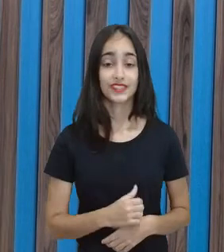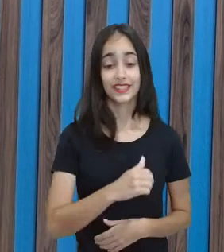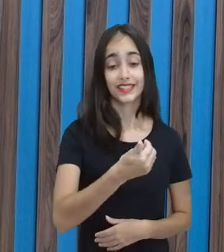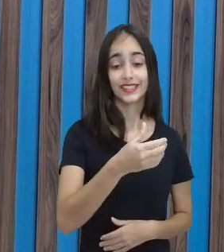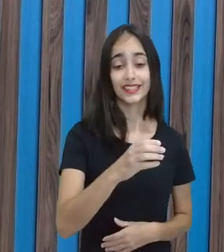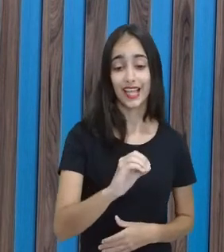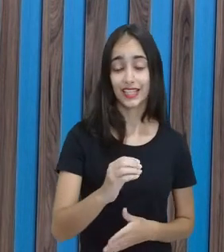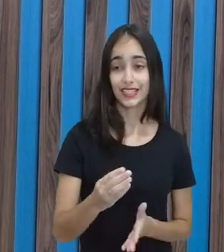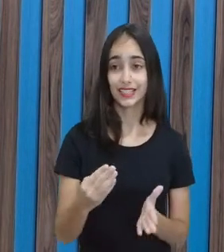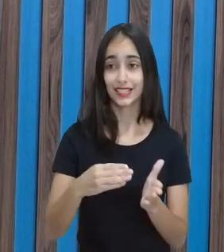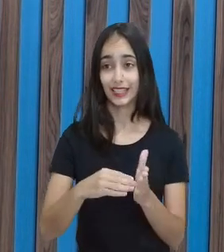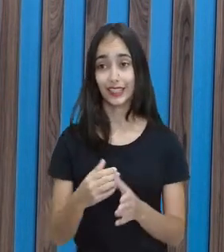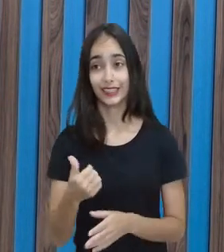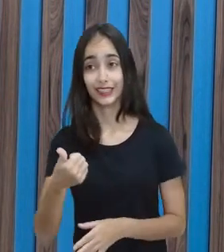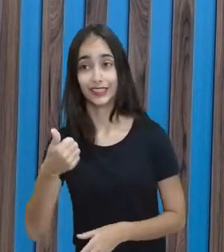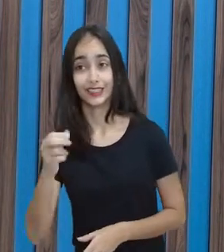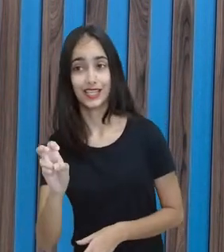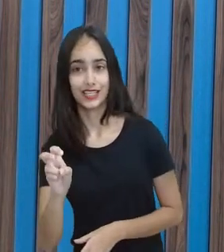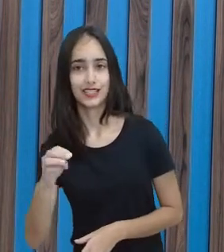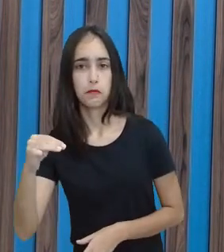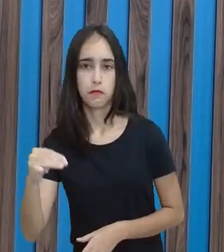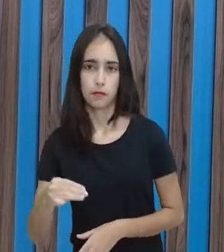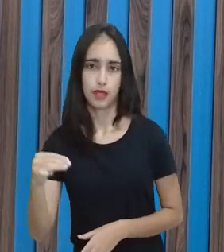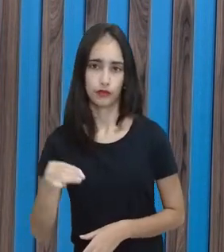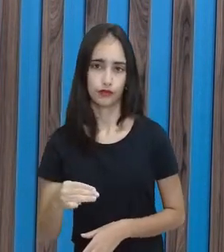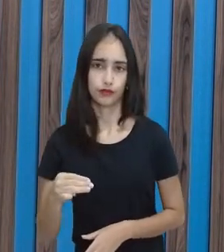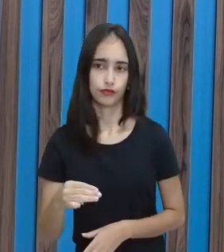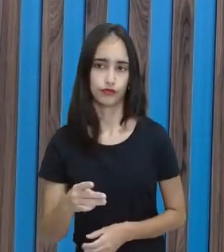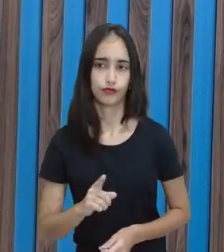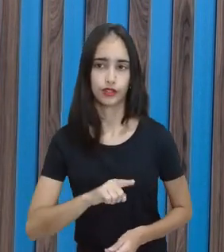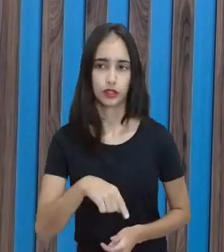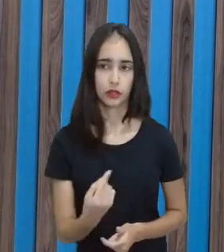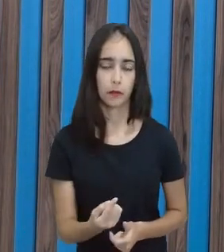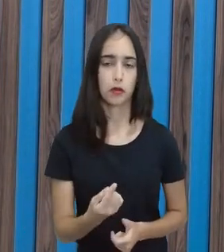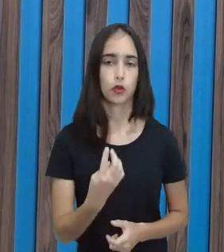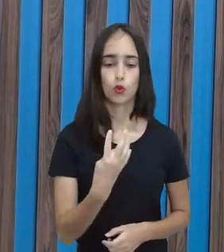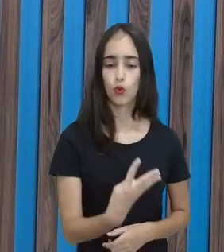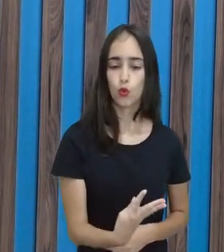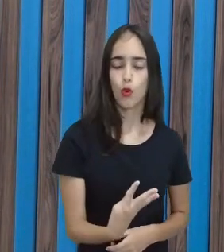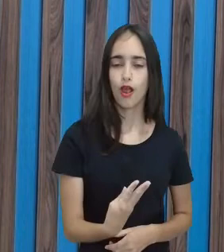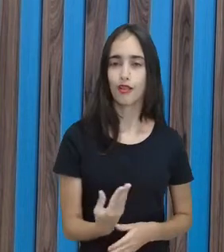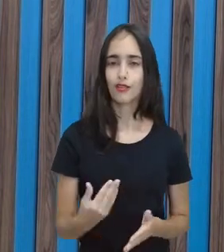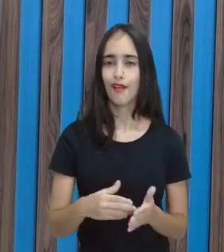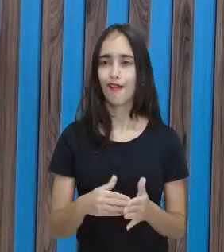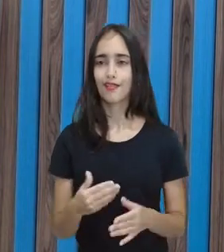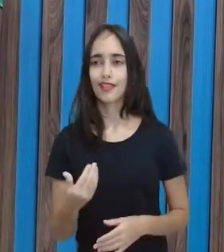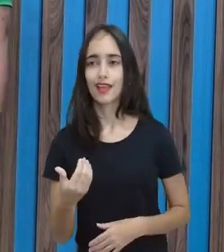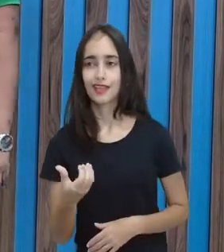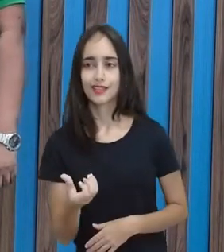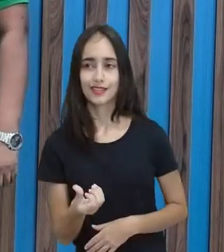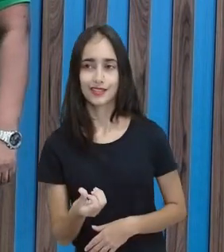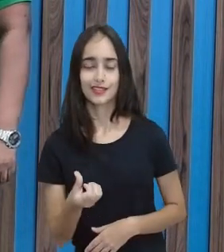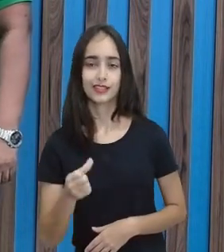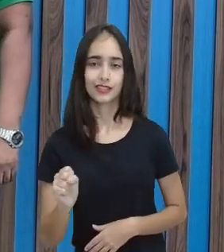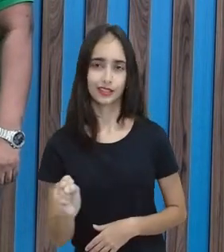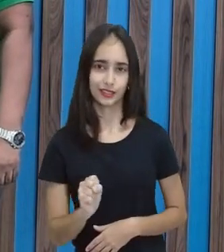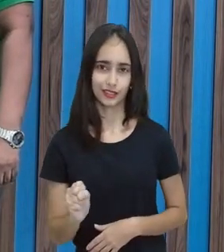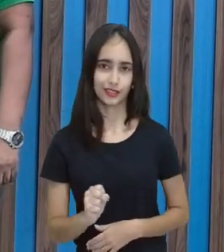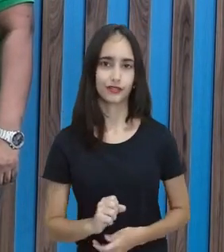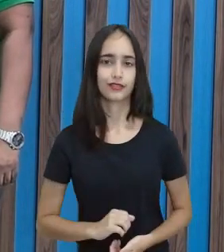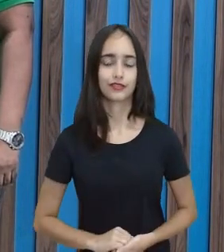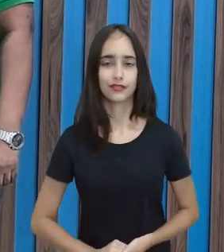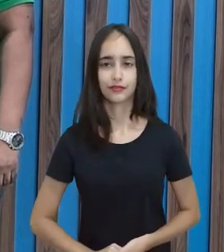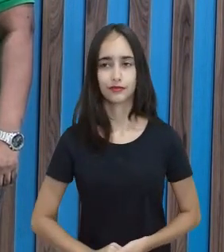de 10 para 15 e de 4 segundos para